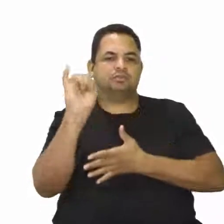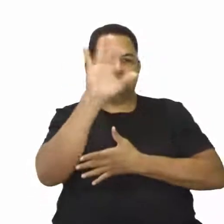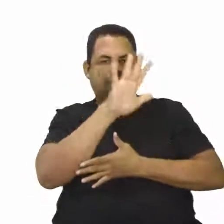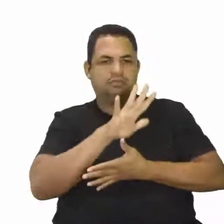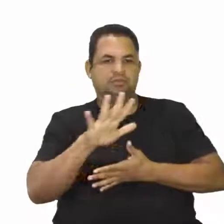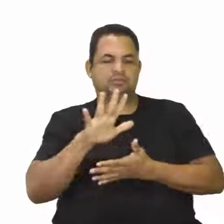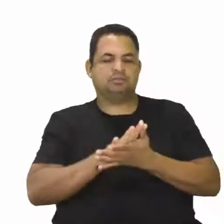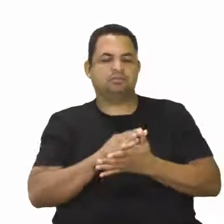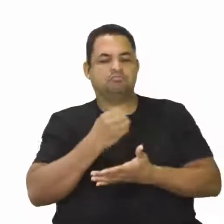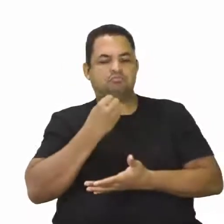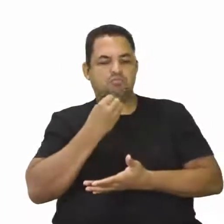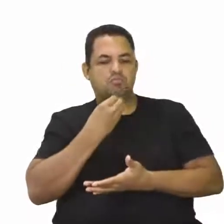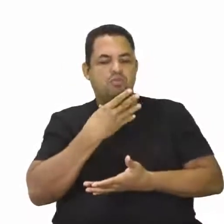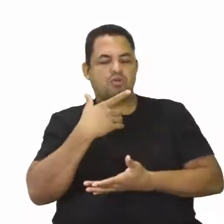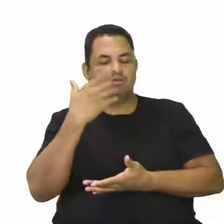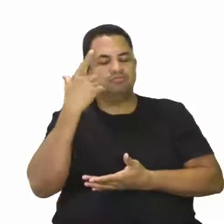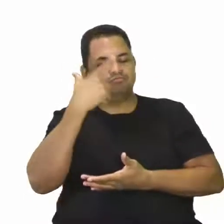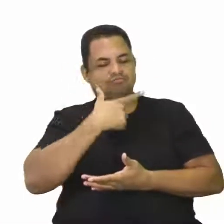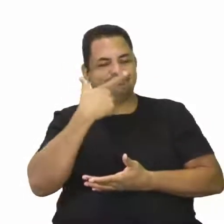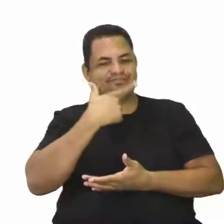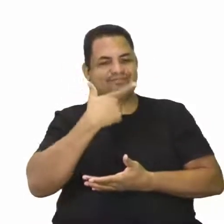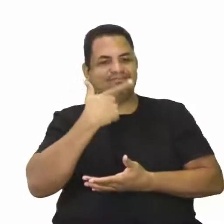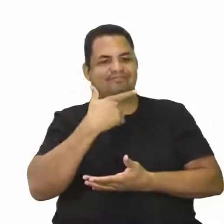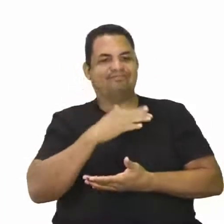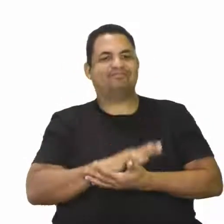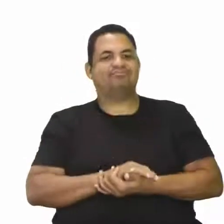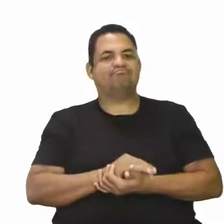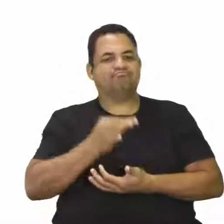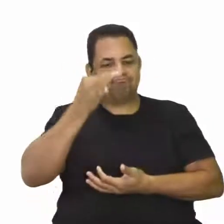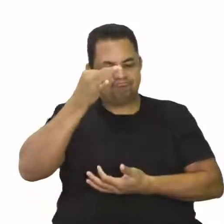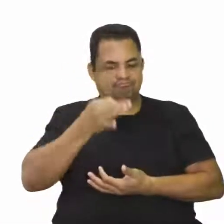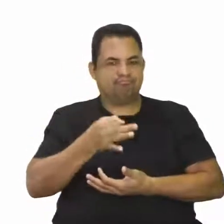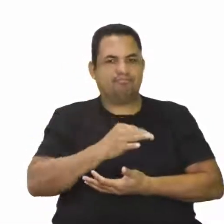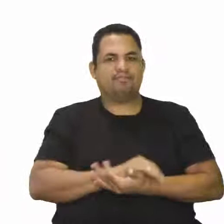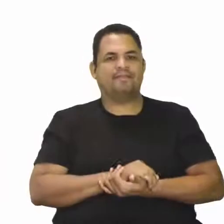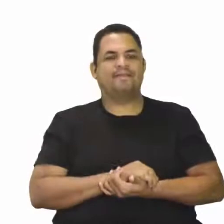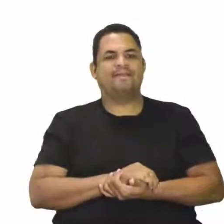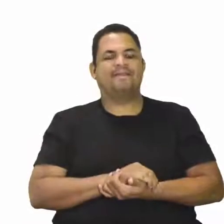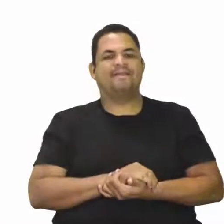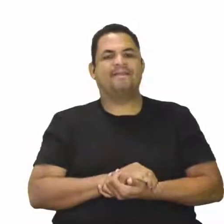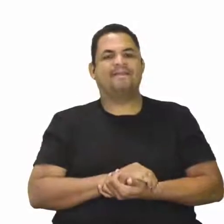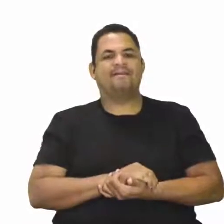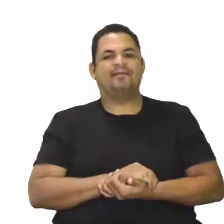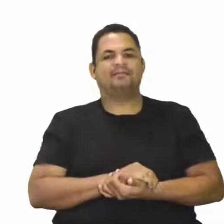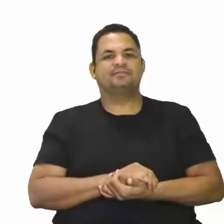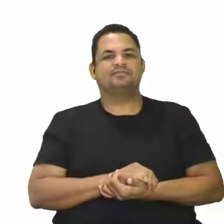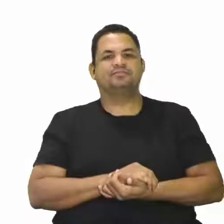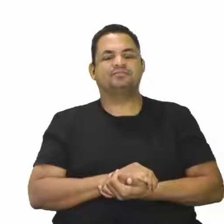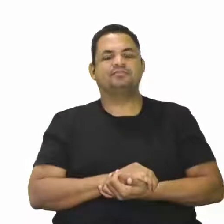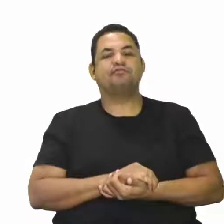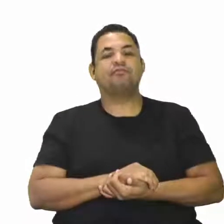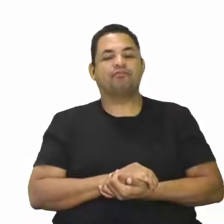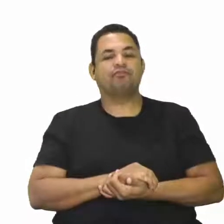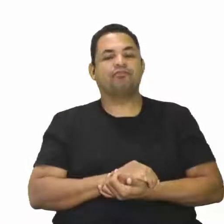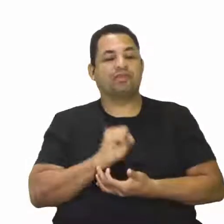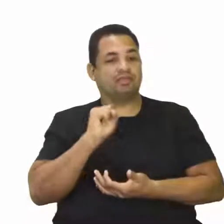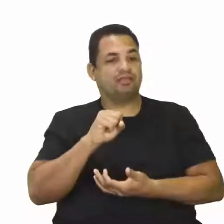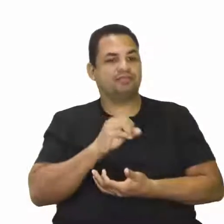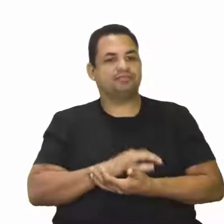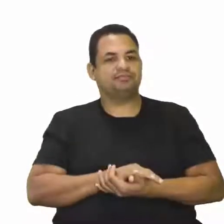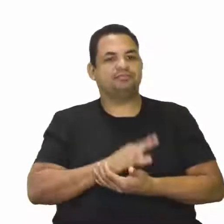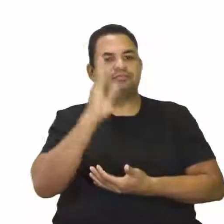a imagens e muito bom humor. Com certeza. No Brasil... Pode dizer que sim, né?